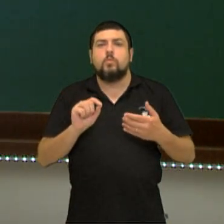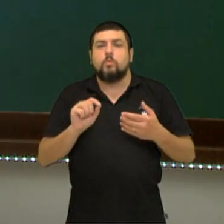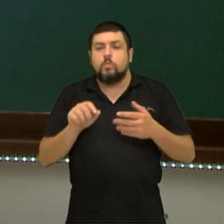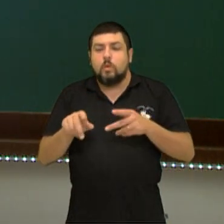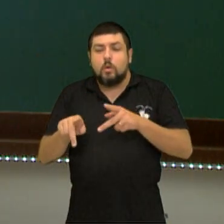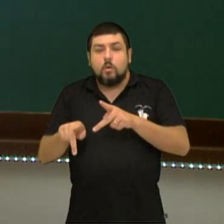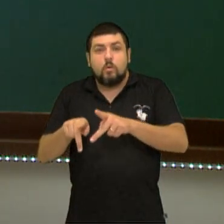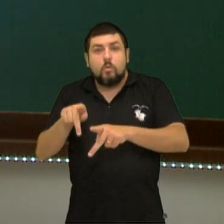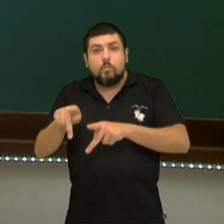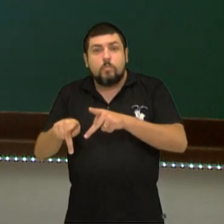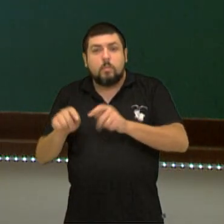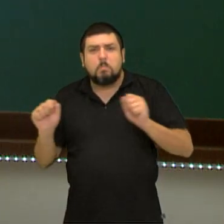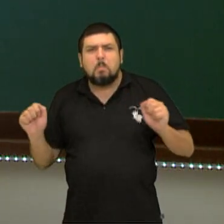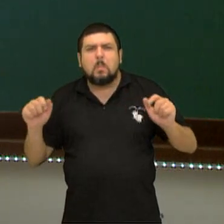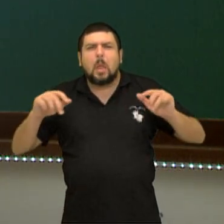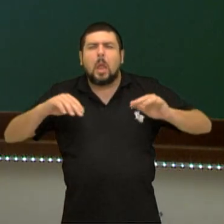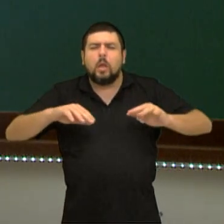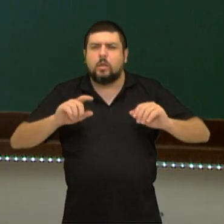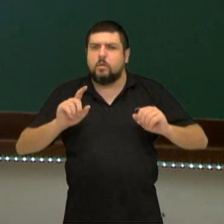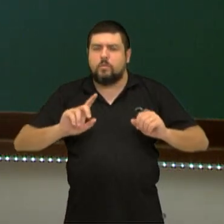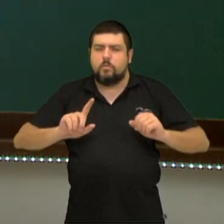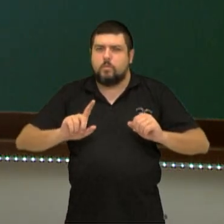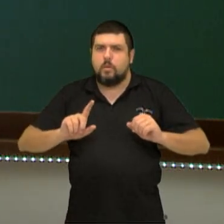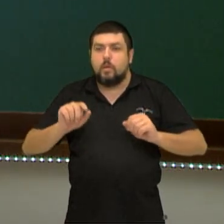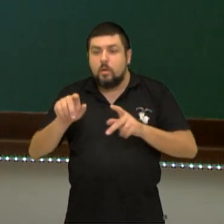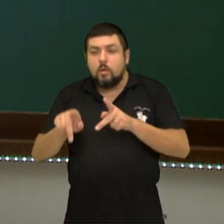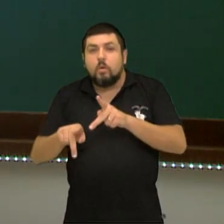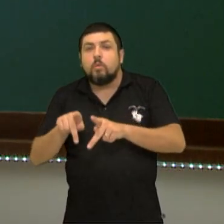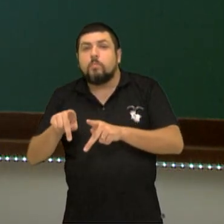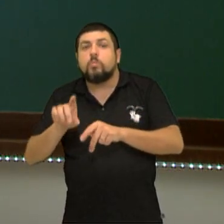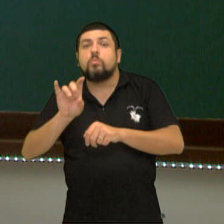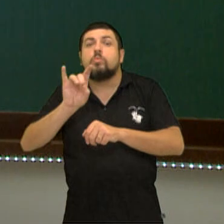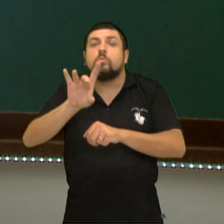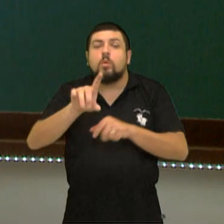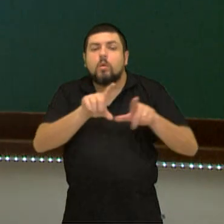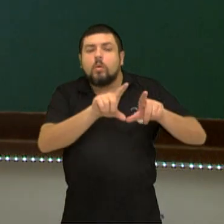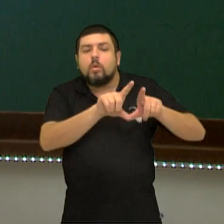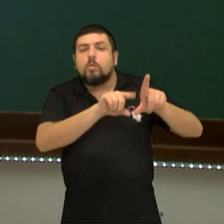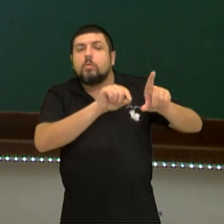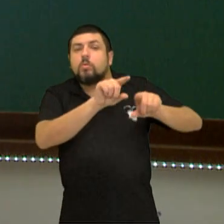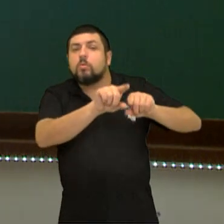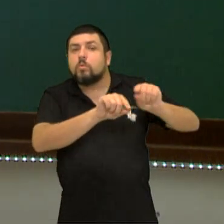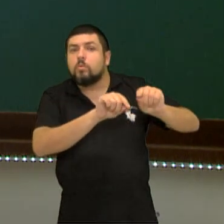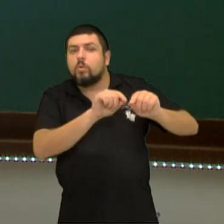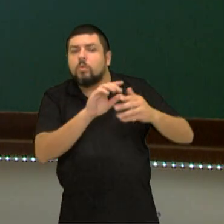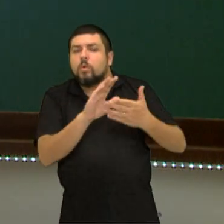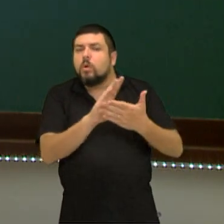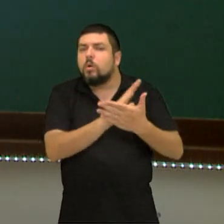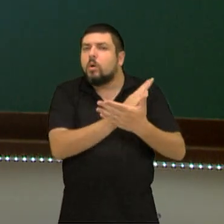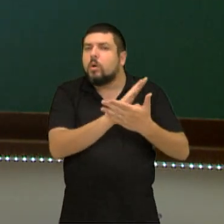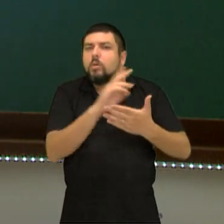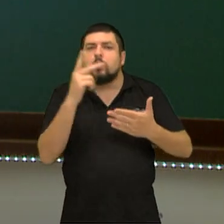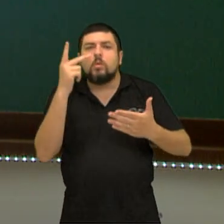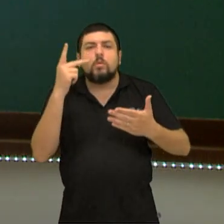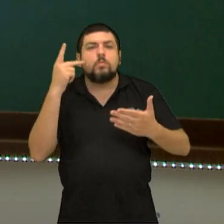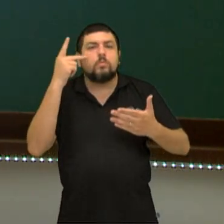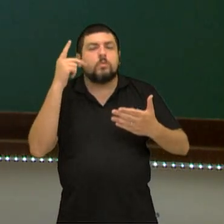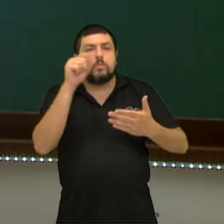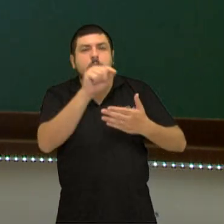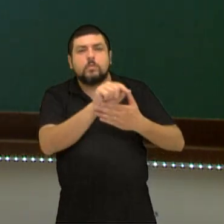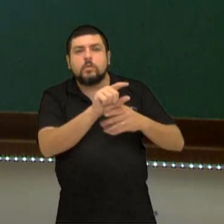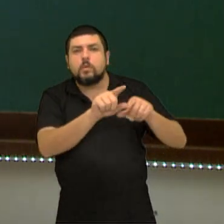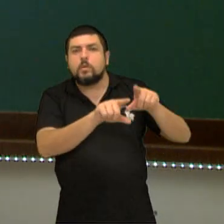representativo em relação aí às questões da democracia na modernidade. Então, a gente aí participa de um processo